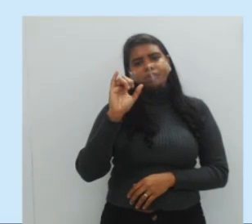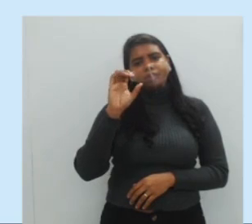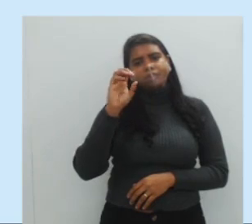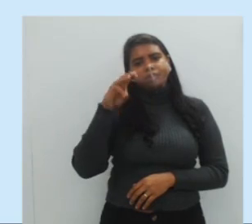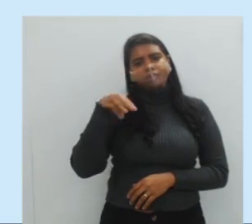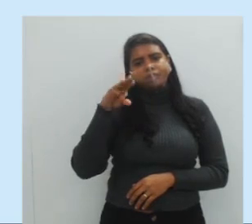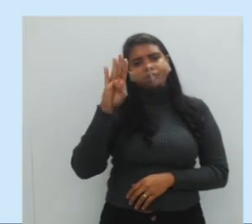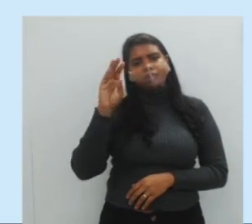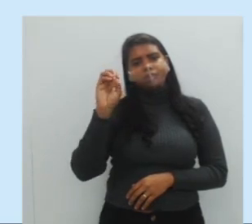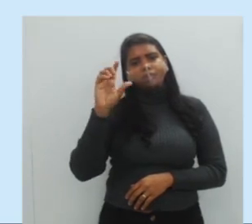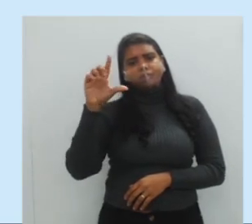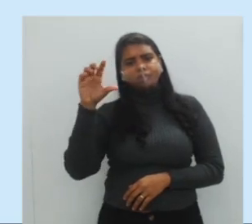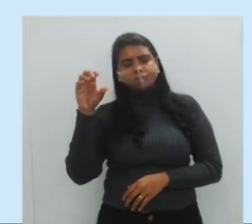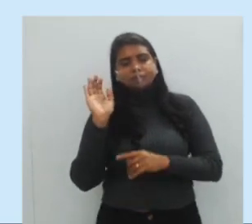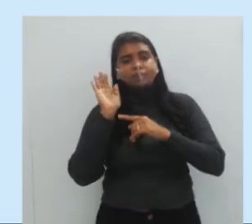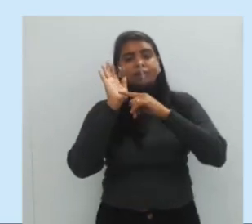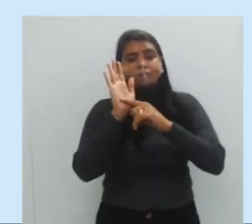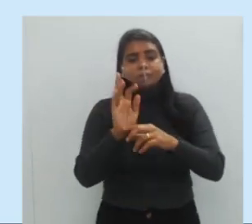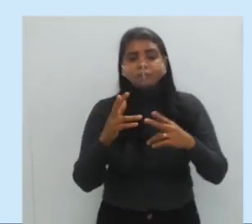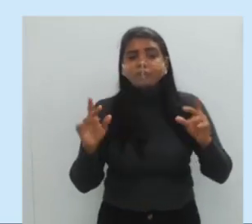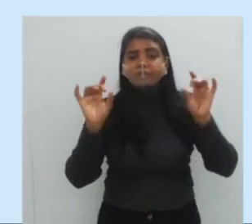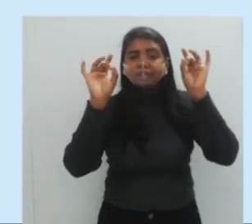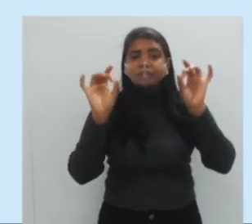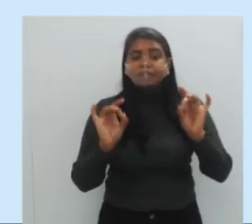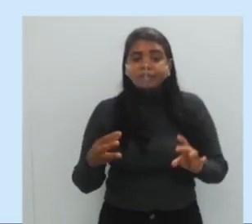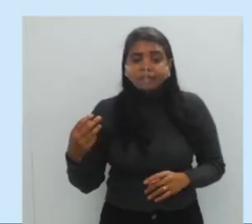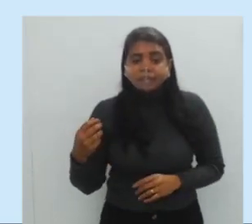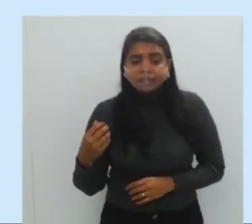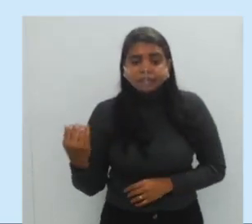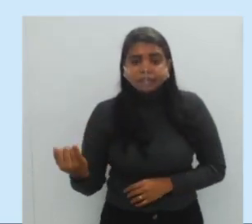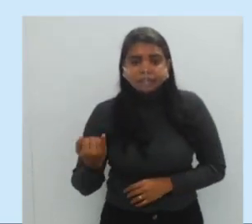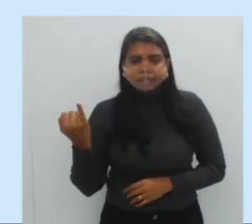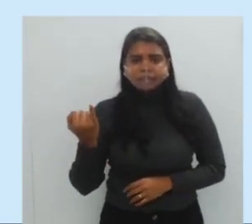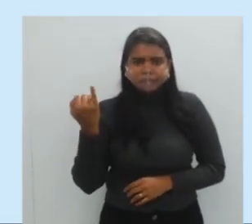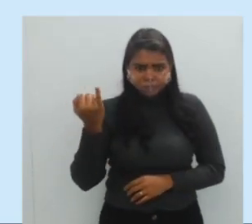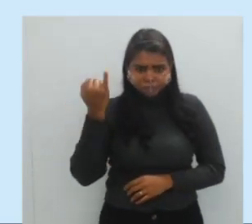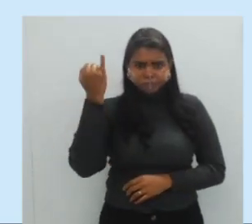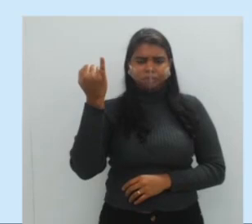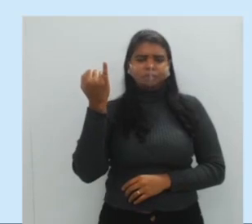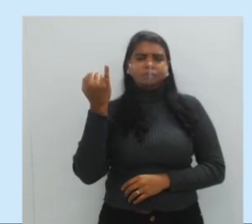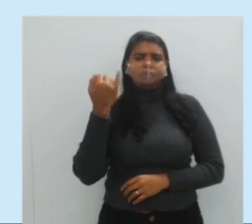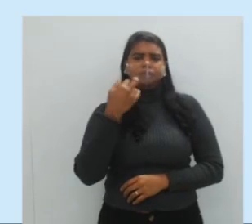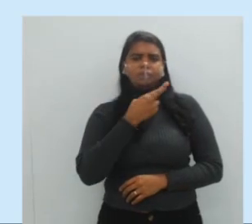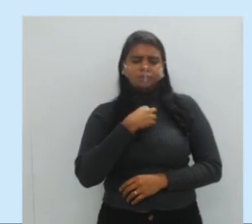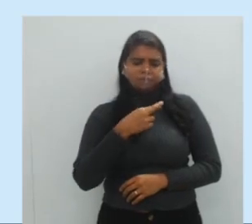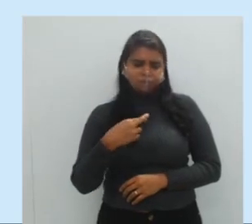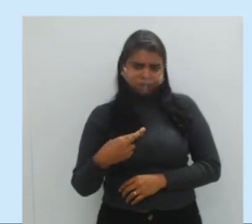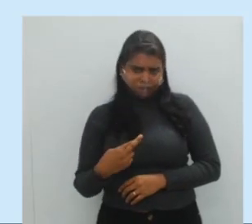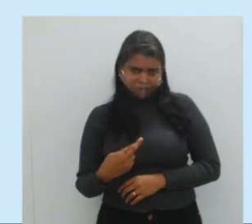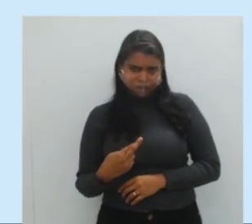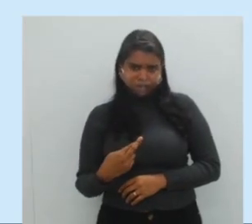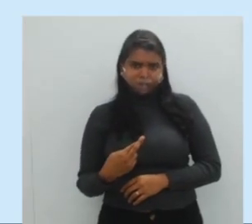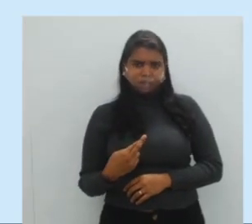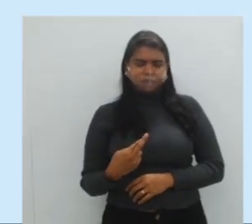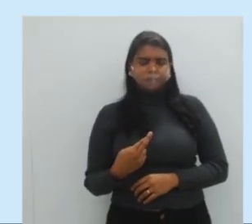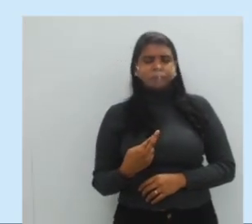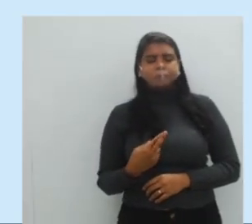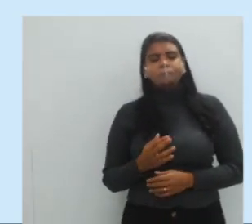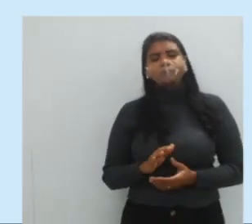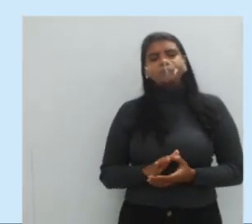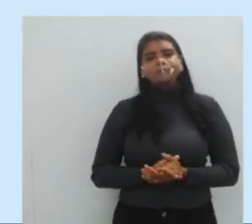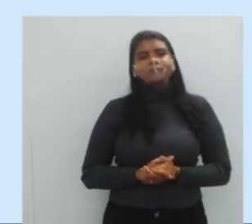este símbolo vai representar algo que é importante, que é caro para esta ou